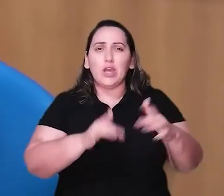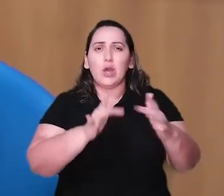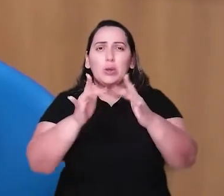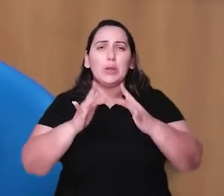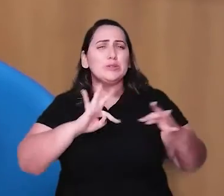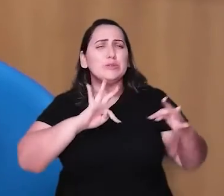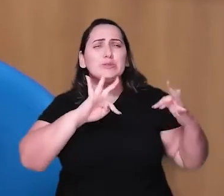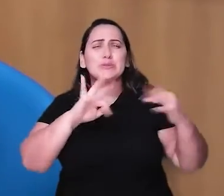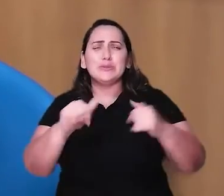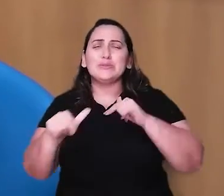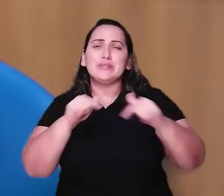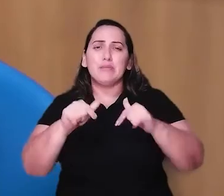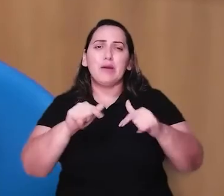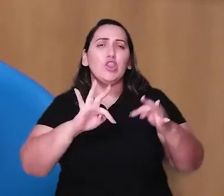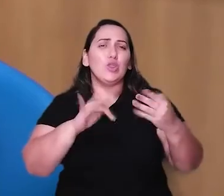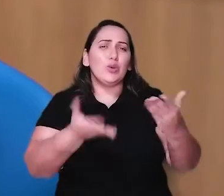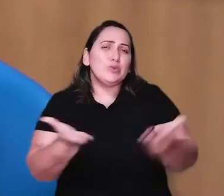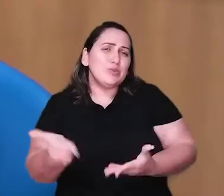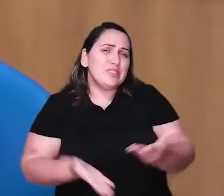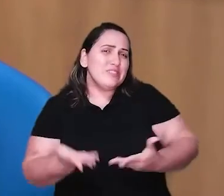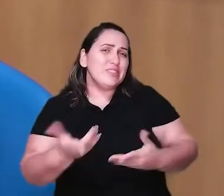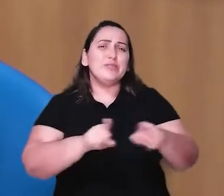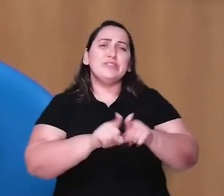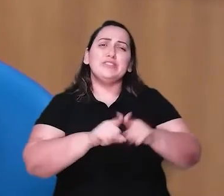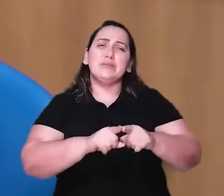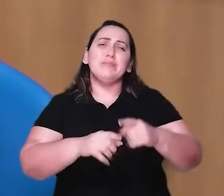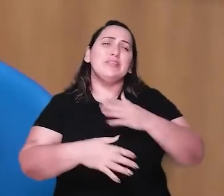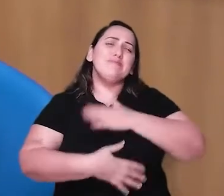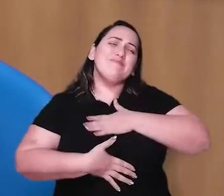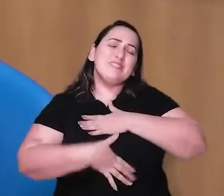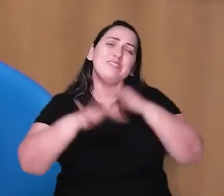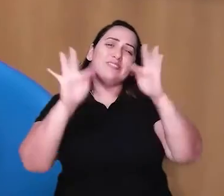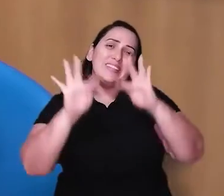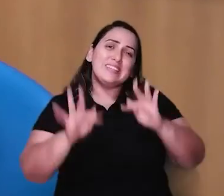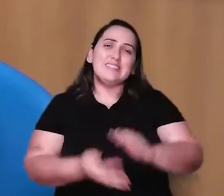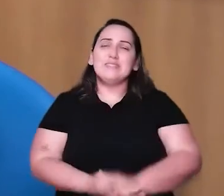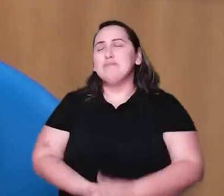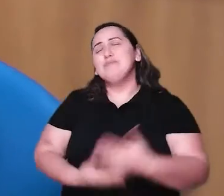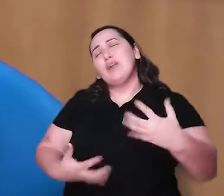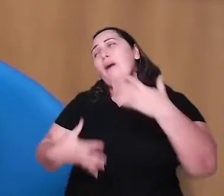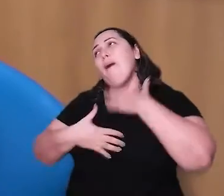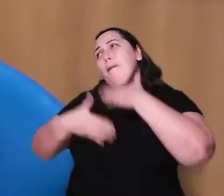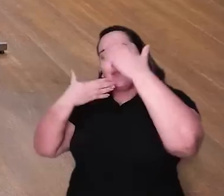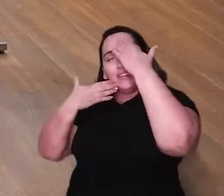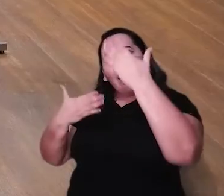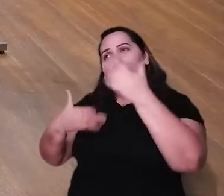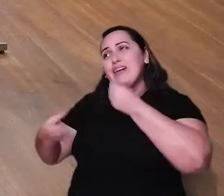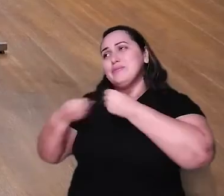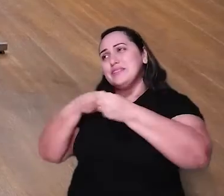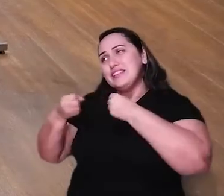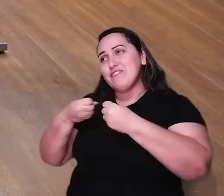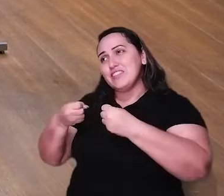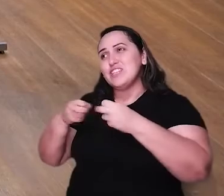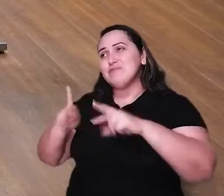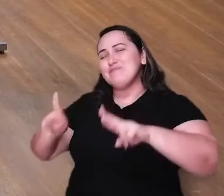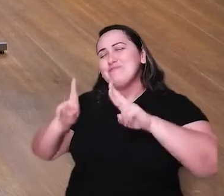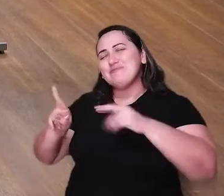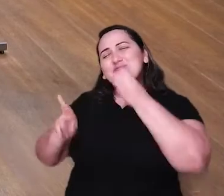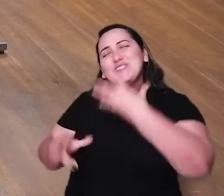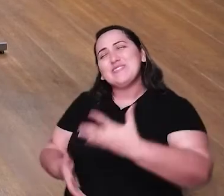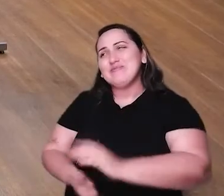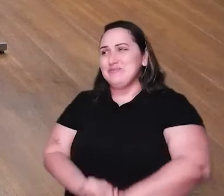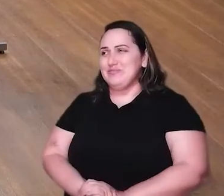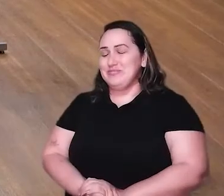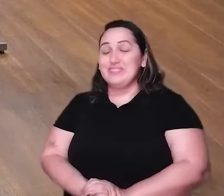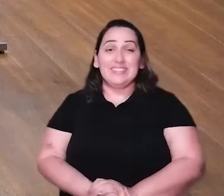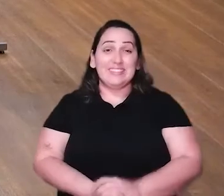de convivência intensa com todos os membros da corte, com os servidores da casa também. Muito obrigada pela entrevista. Sucesso